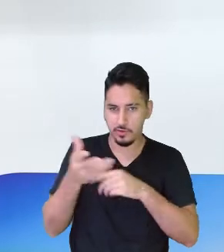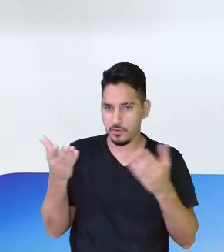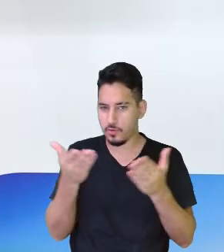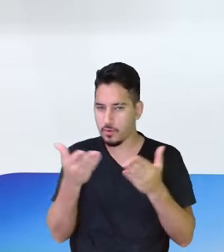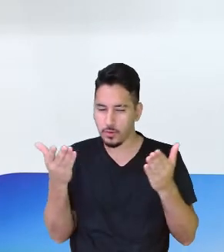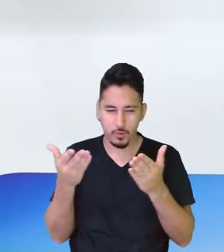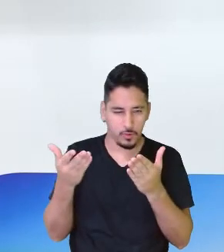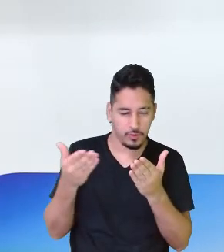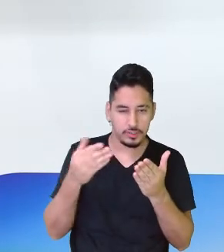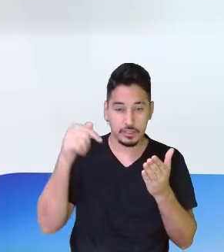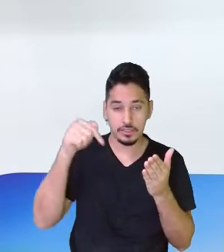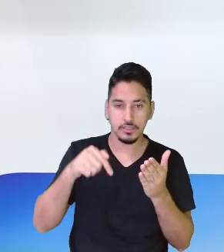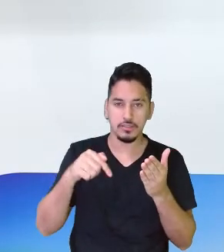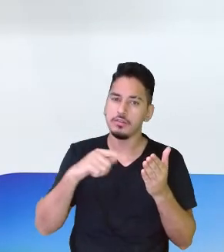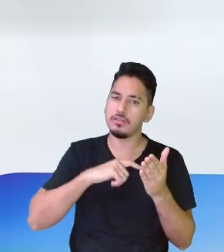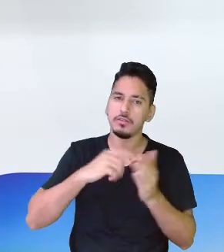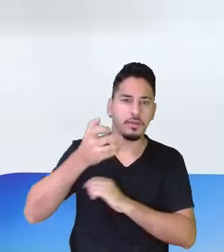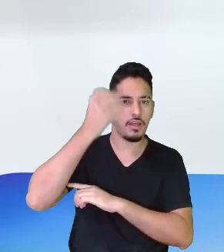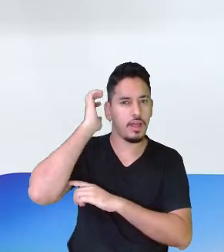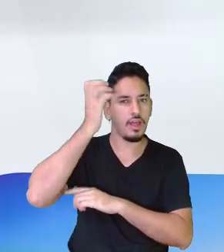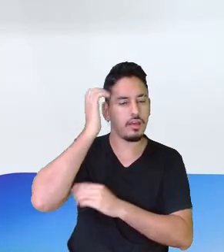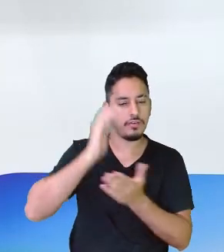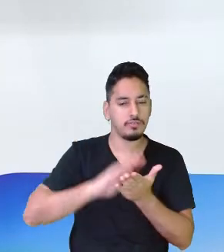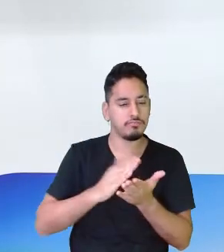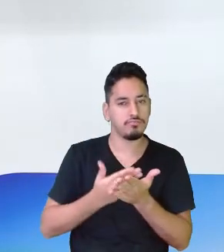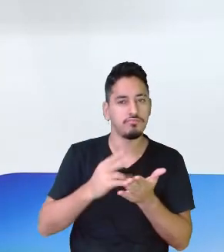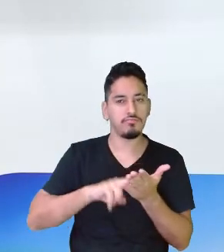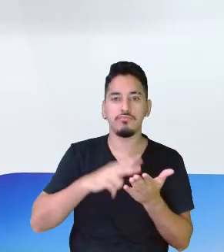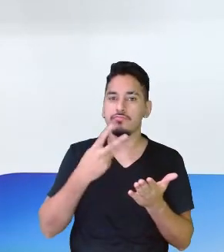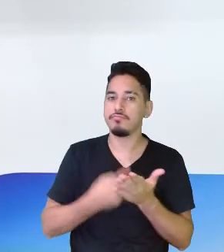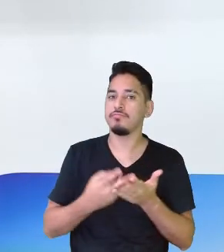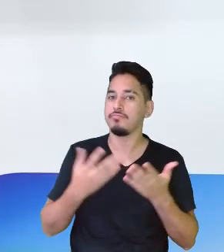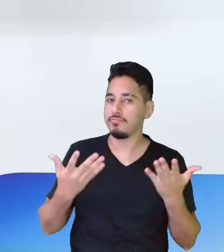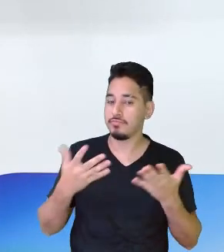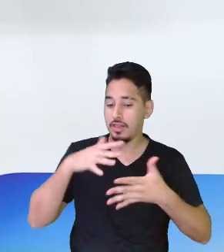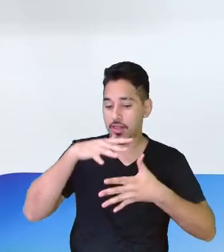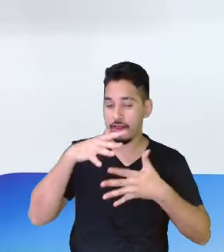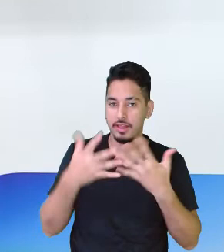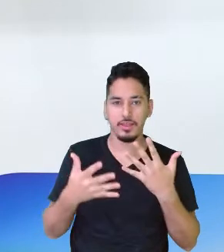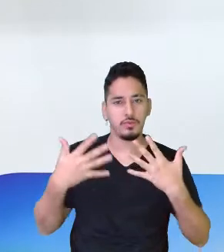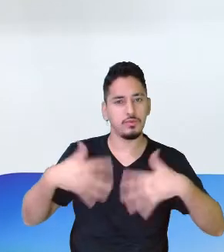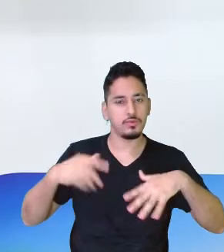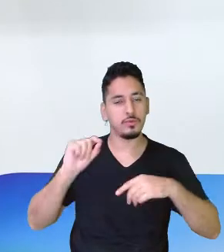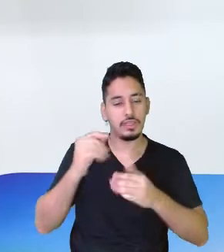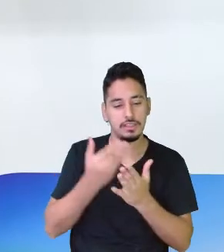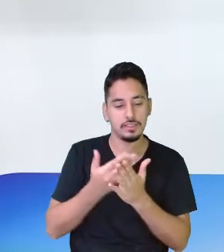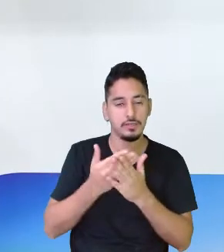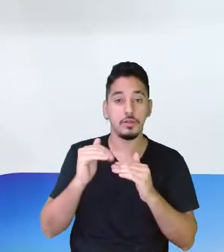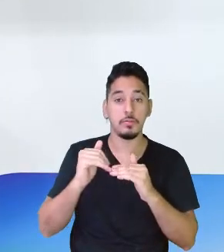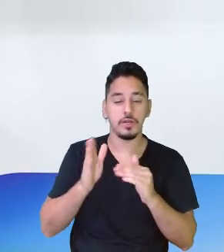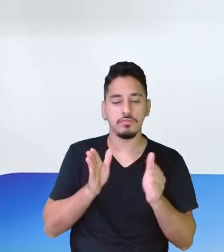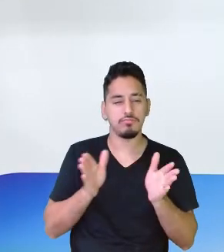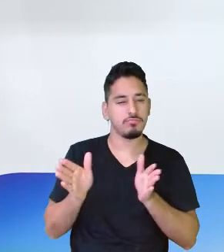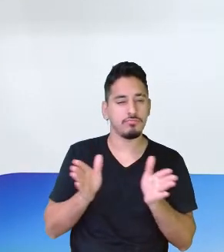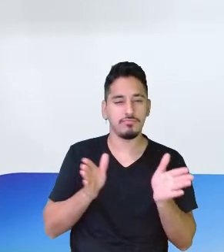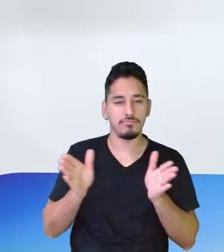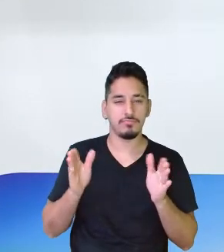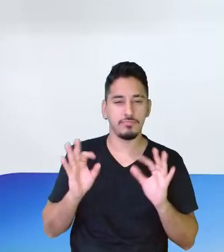até vocês, Everton hoje fará a nossa tradução para Libras, o que torna nossas aulas muito